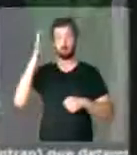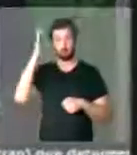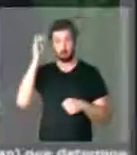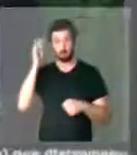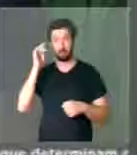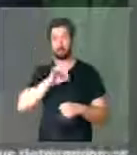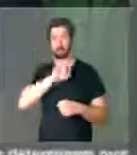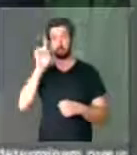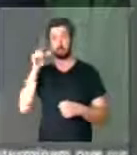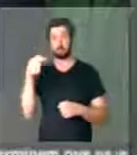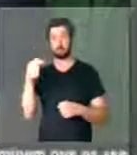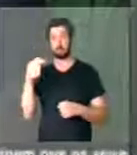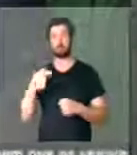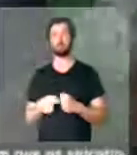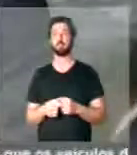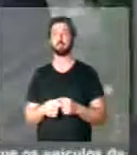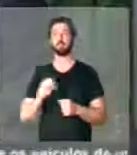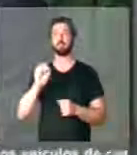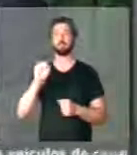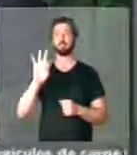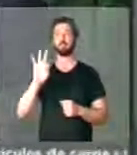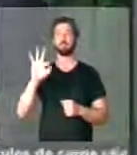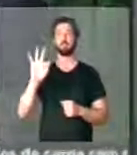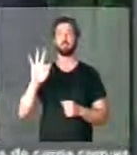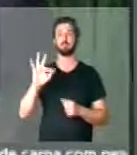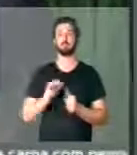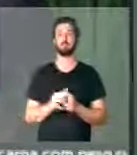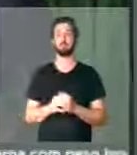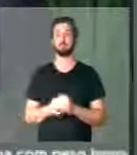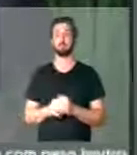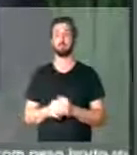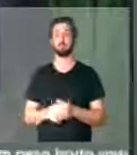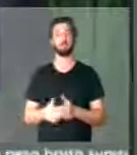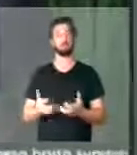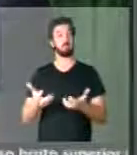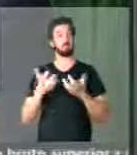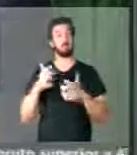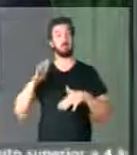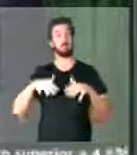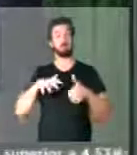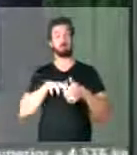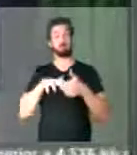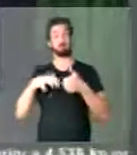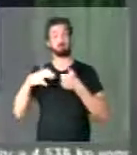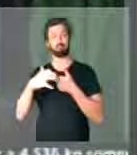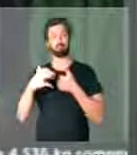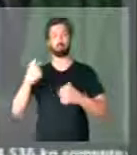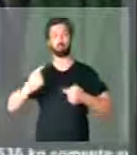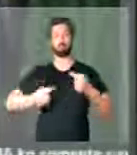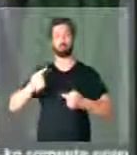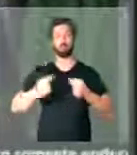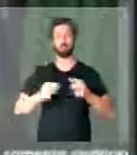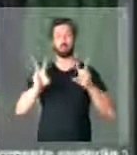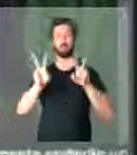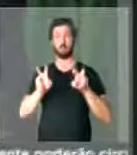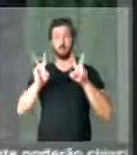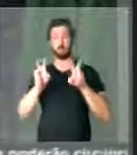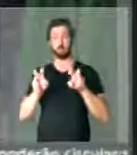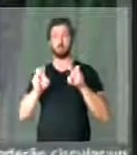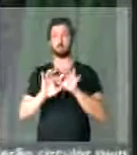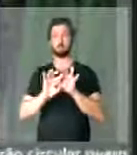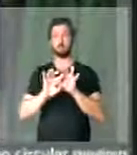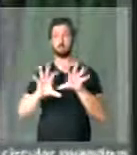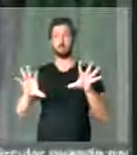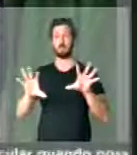dia 7 o supremo tribunal federal queira se debruçar sobre o tema da